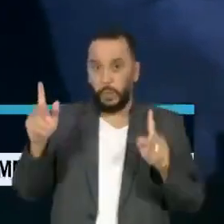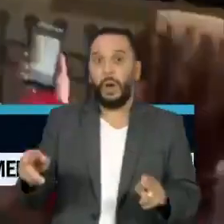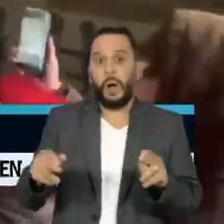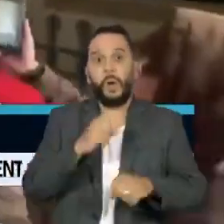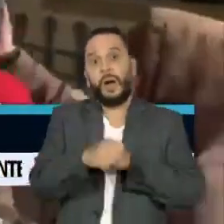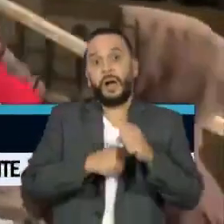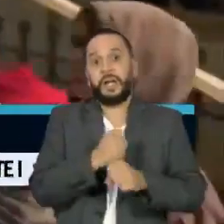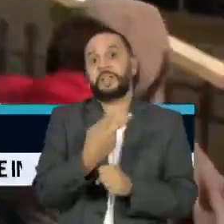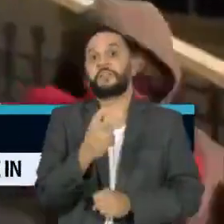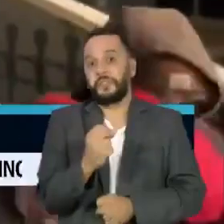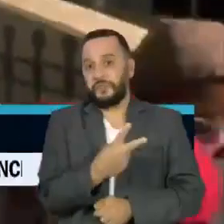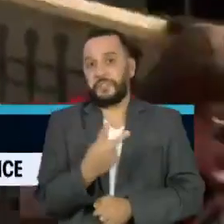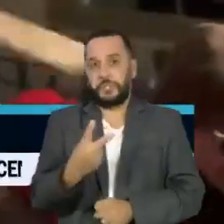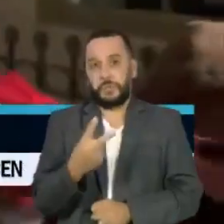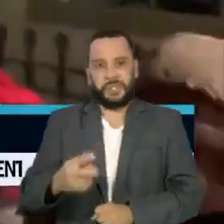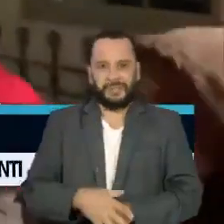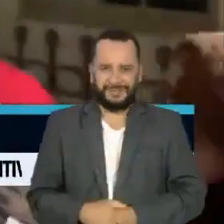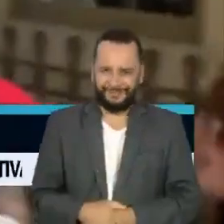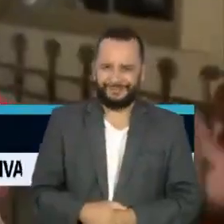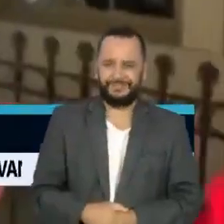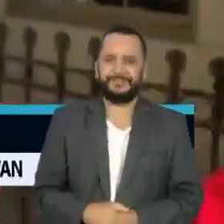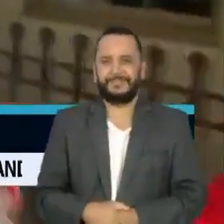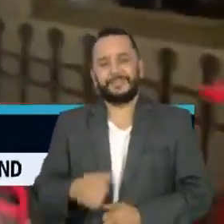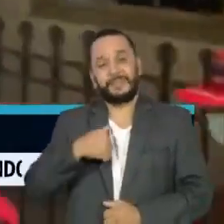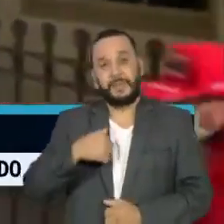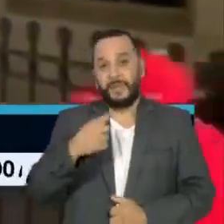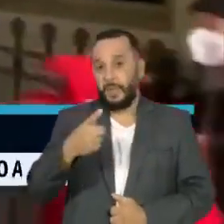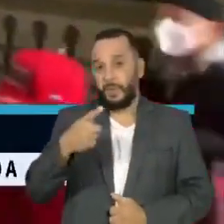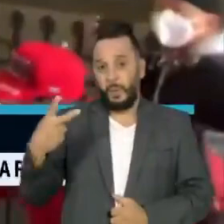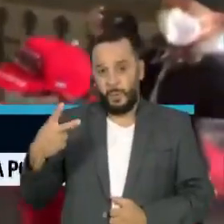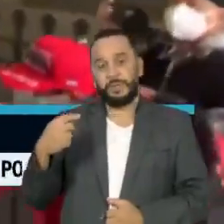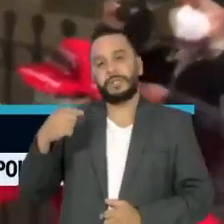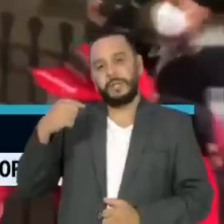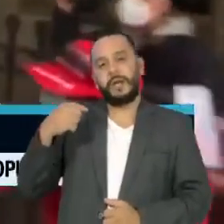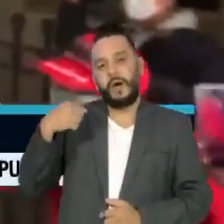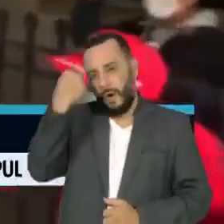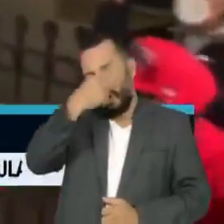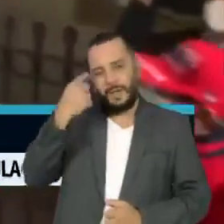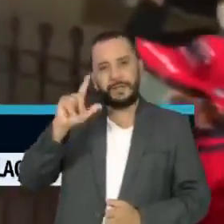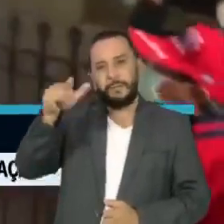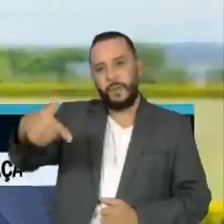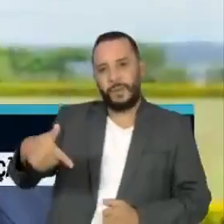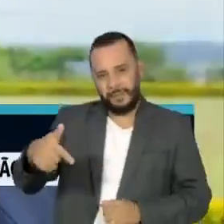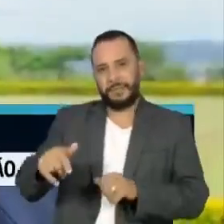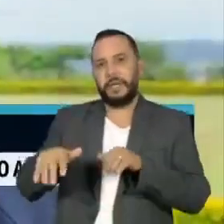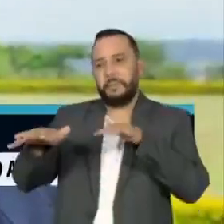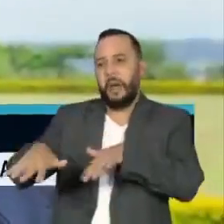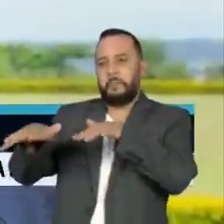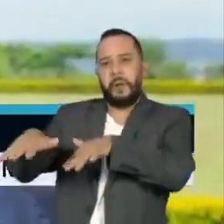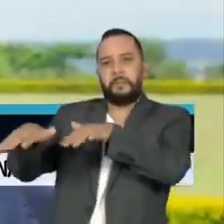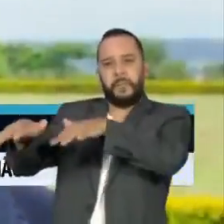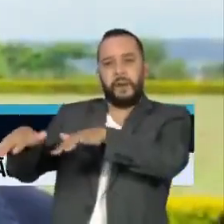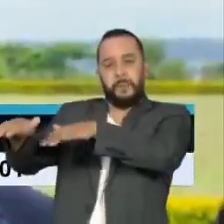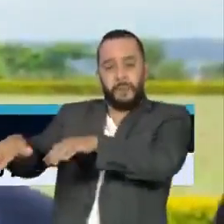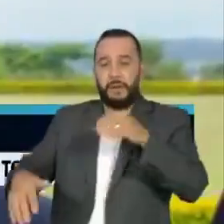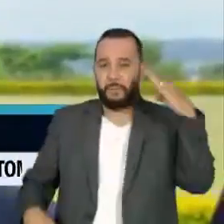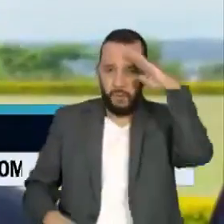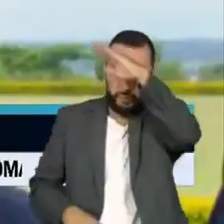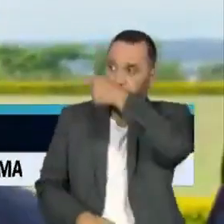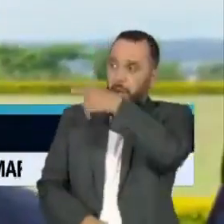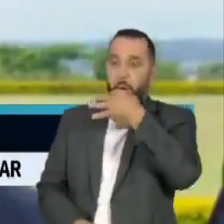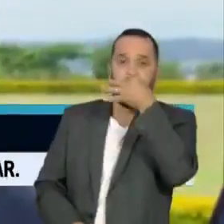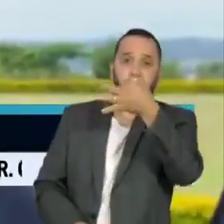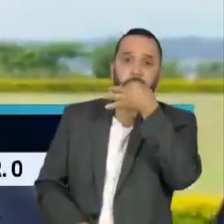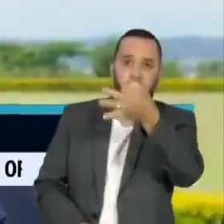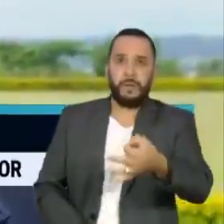2022. Mais de 12 horas depois da invasão do poder legislativo americano, o presidente Jair Bolsonaro se